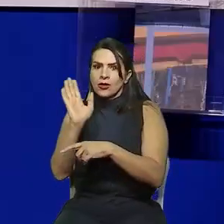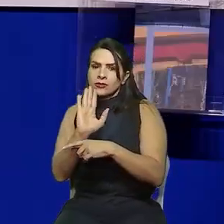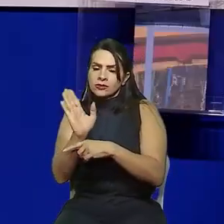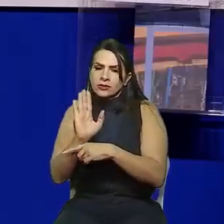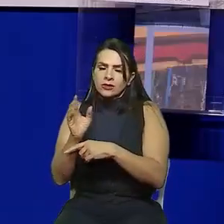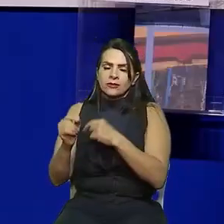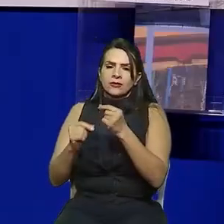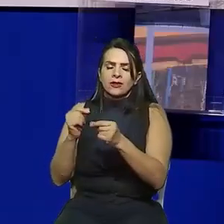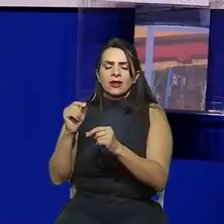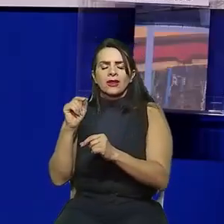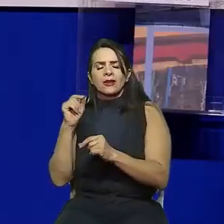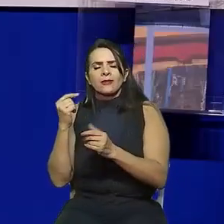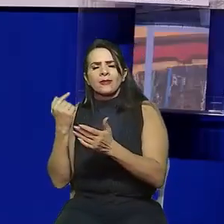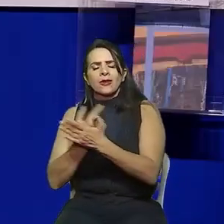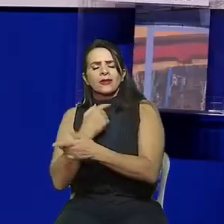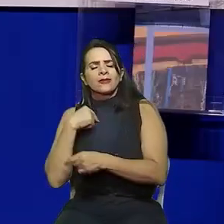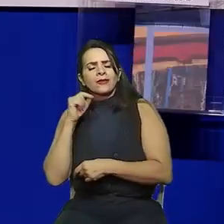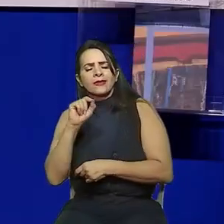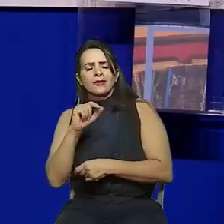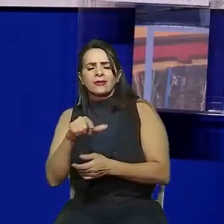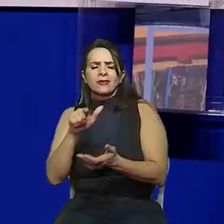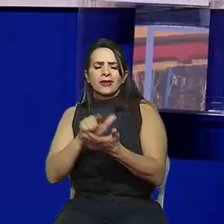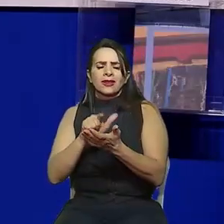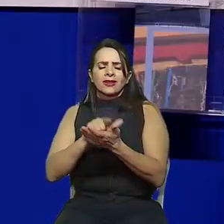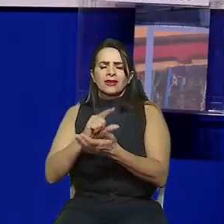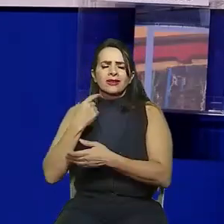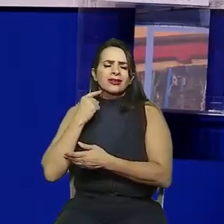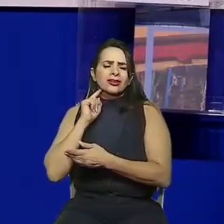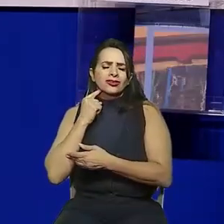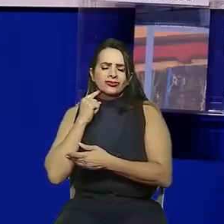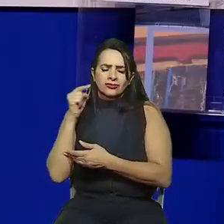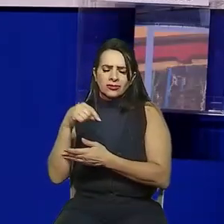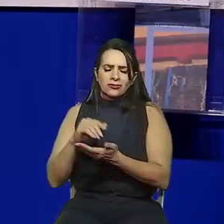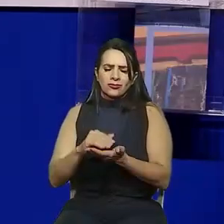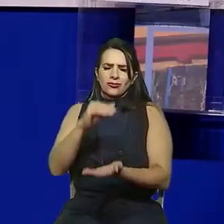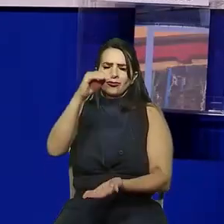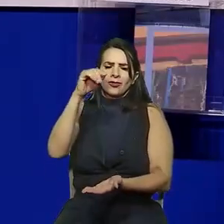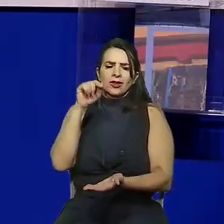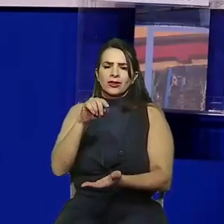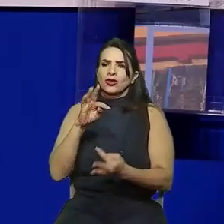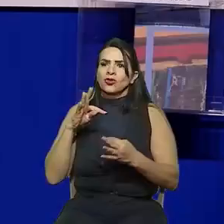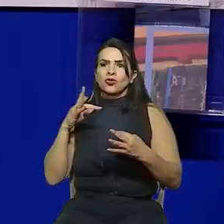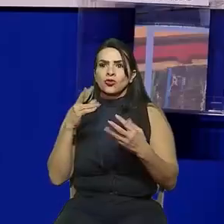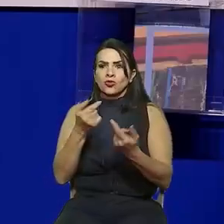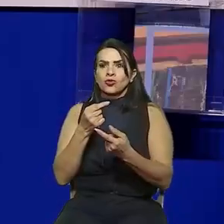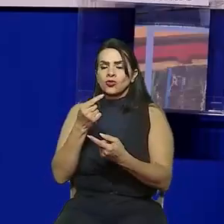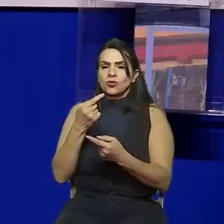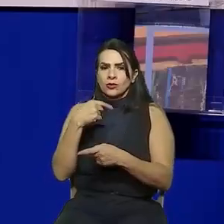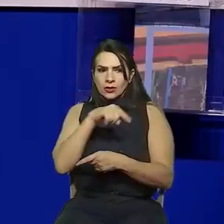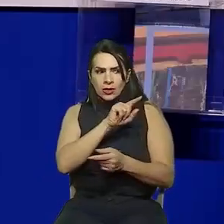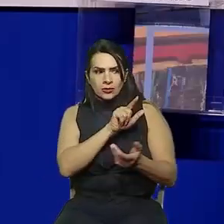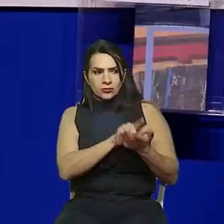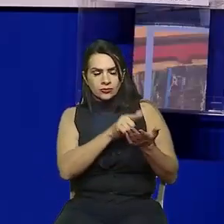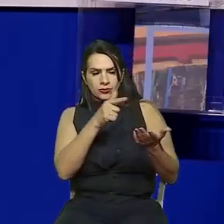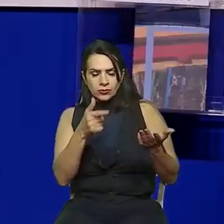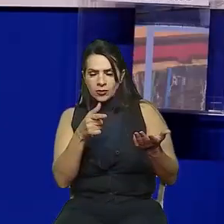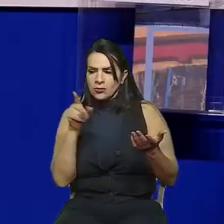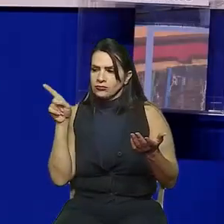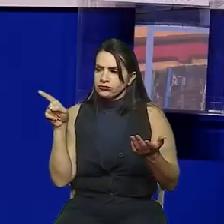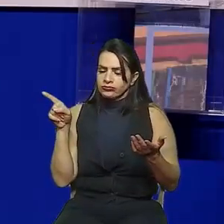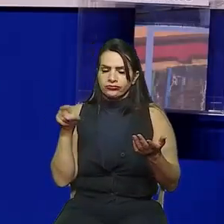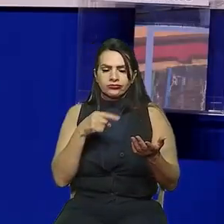ela disse, o que é esse monte de papel, de lixo, o que é isso? Falei, aí está tudo que foi proibido